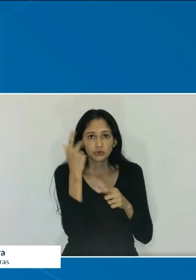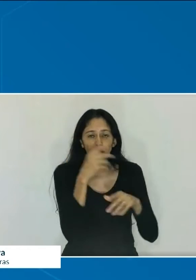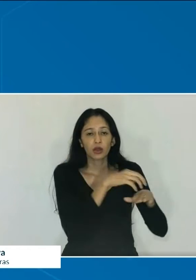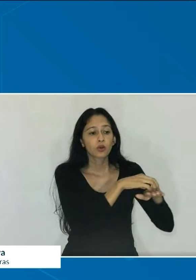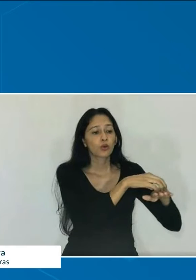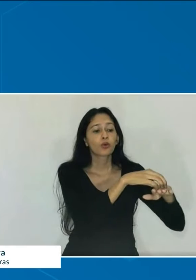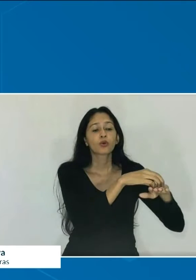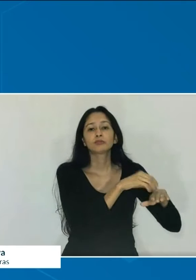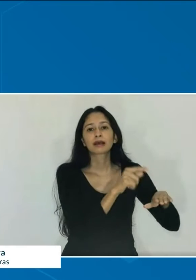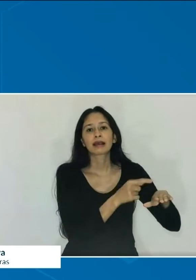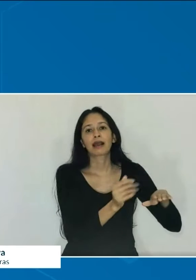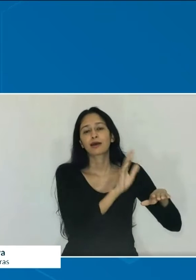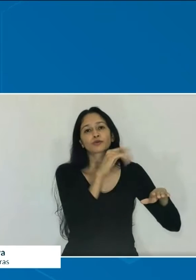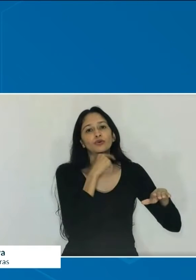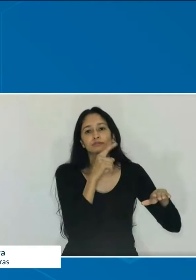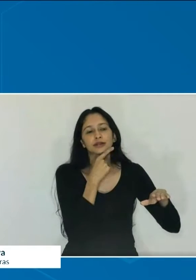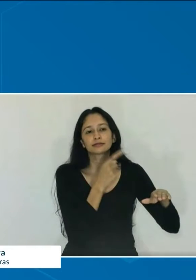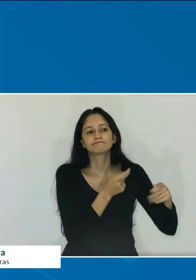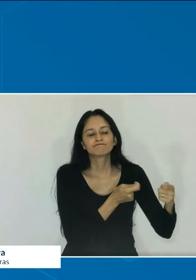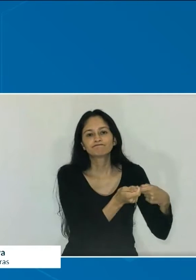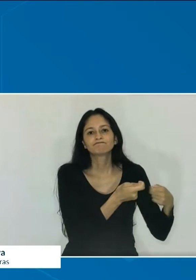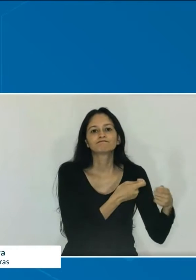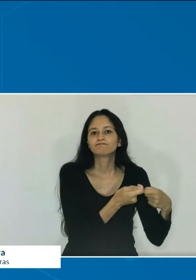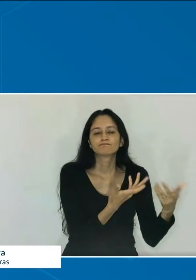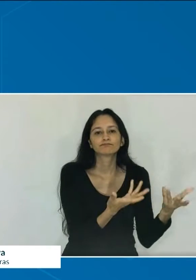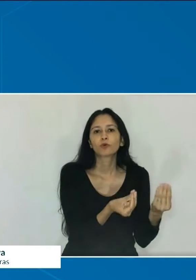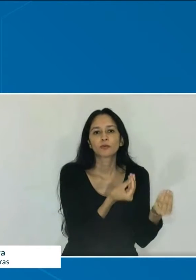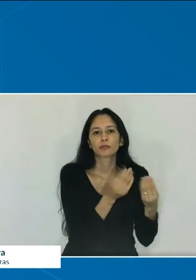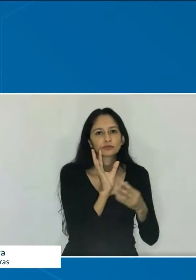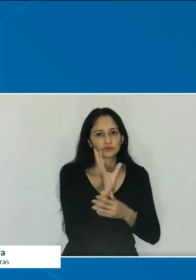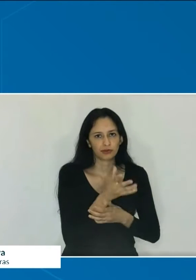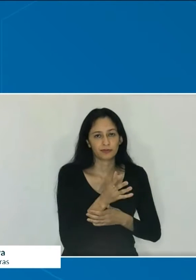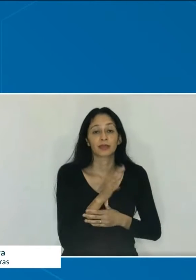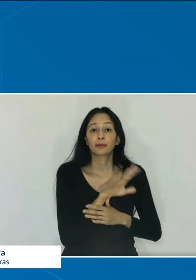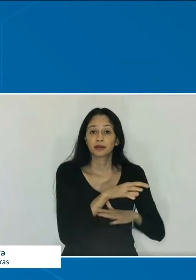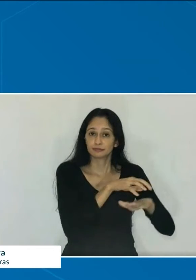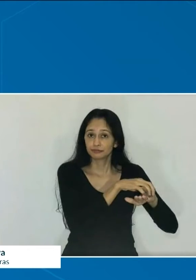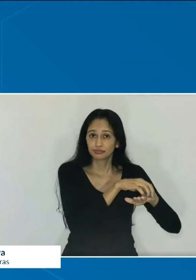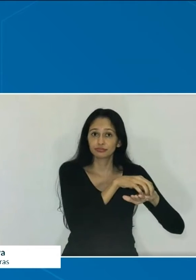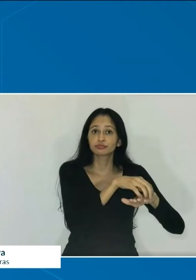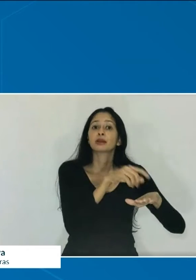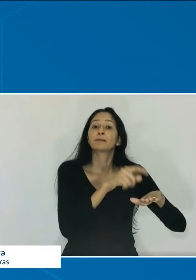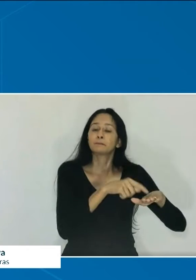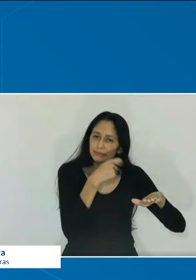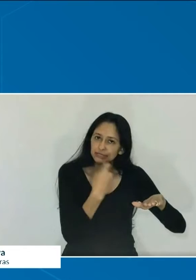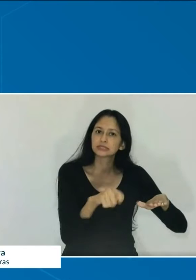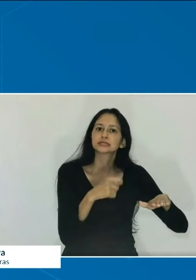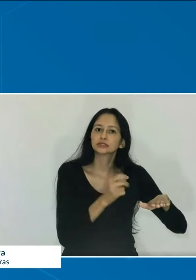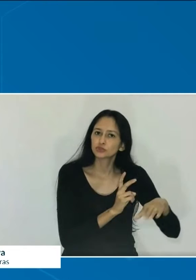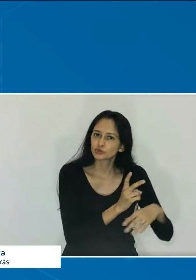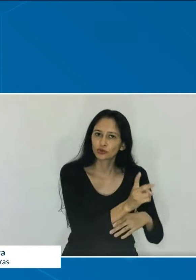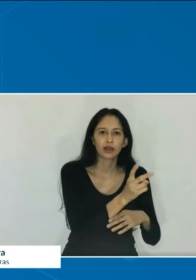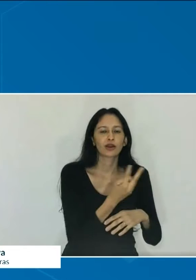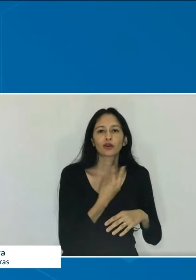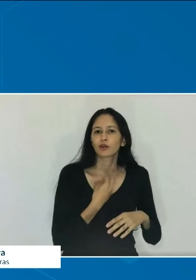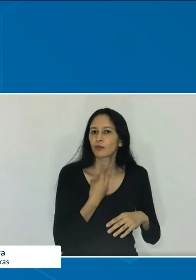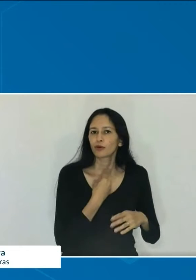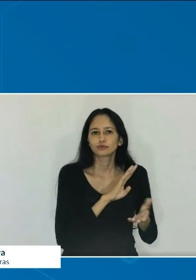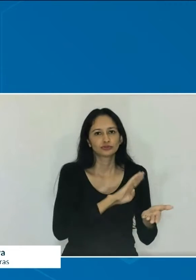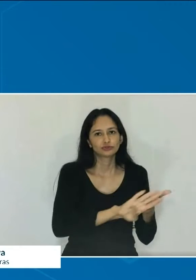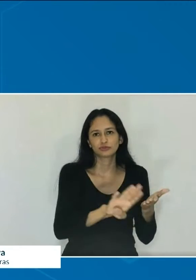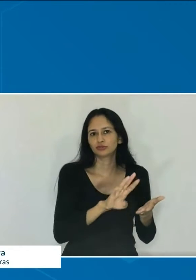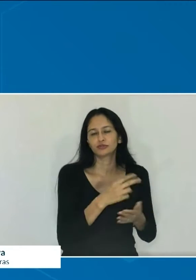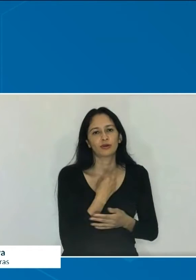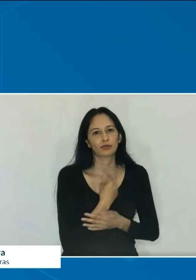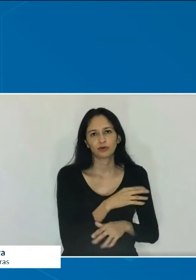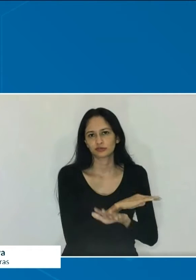se paga. Mas ele, por ser um serviço essencial, ele tem que ser ofertado com ou sem demanda. Perfeito.